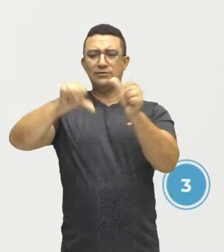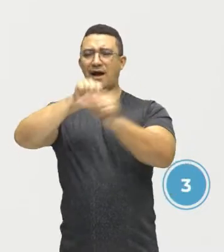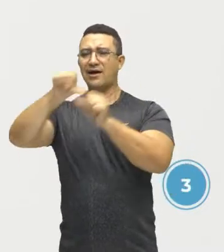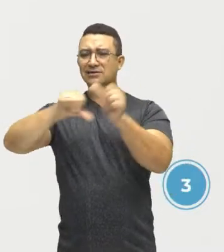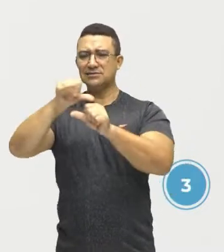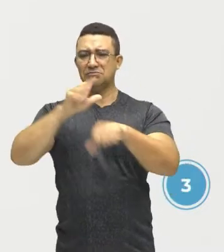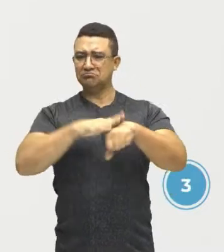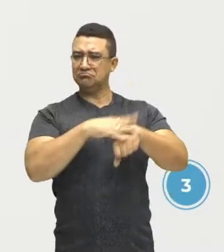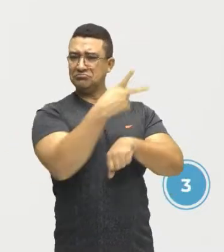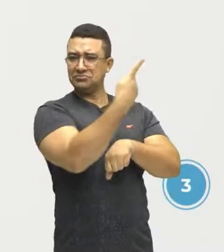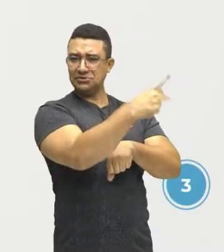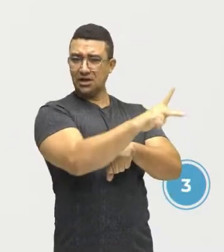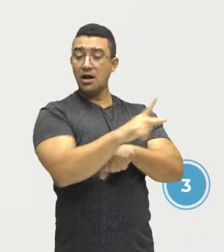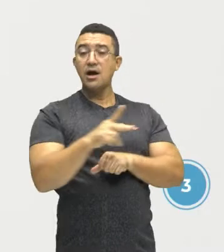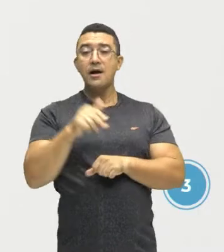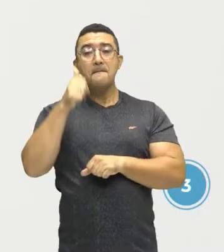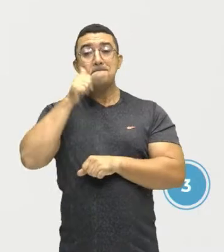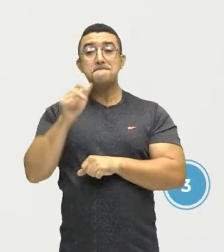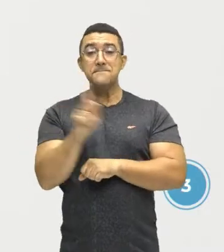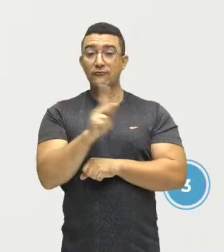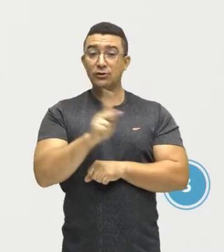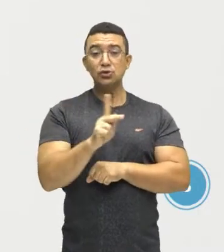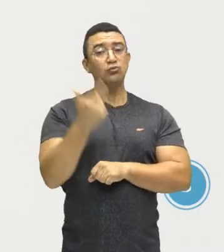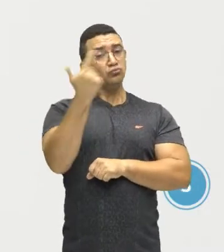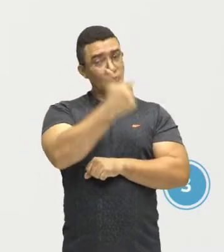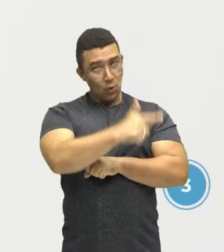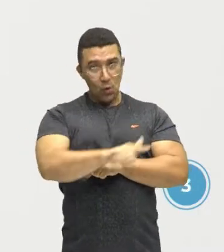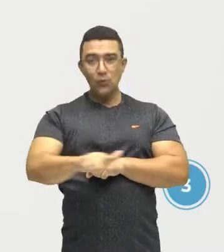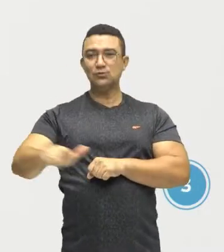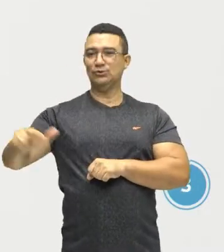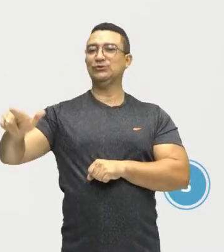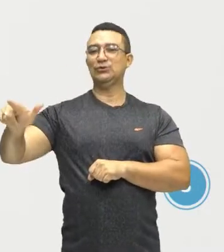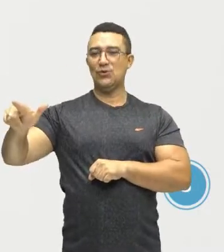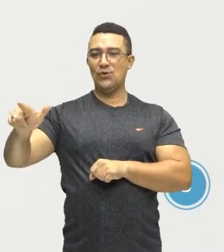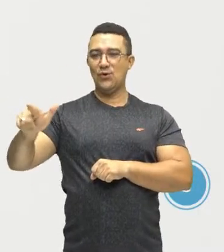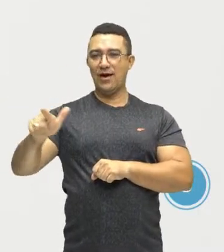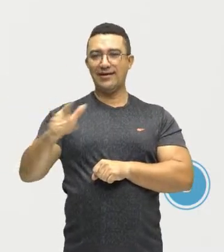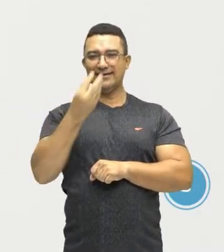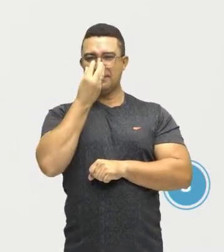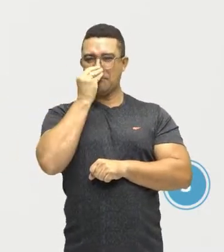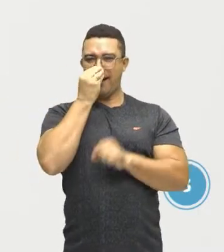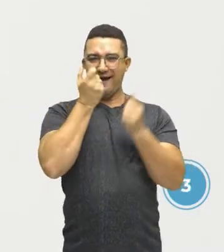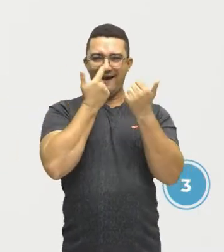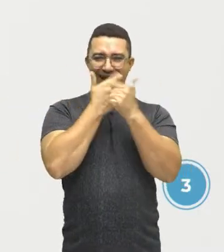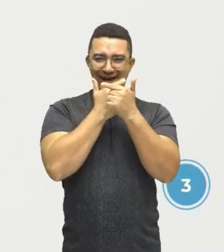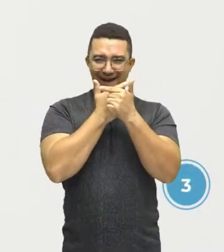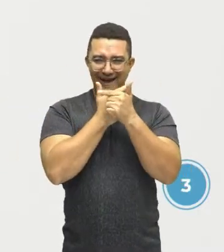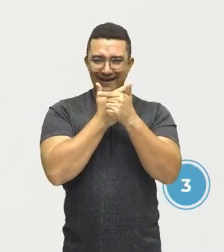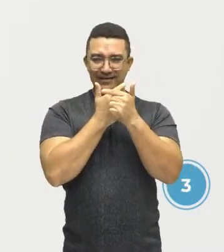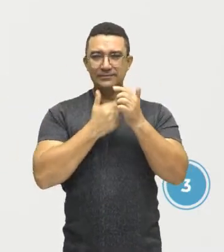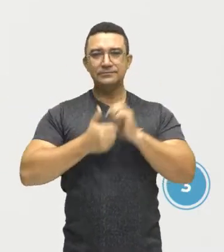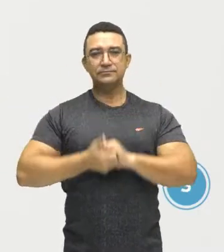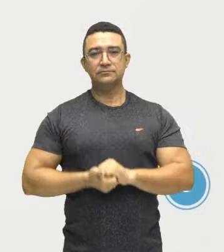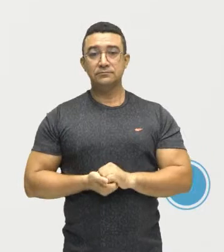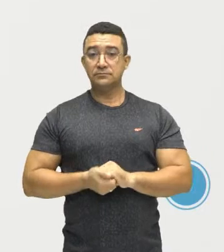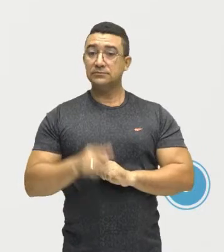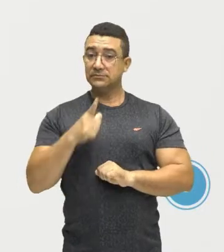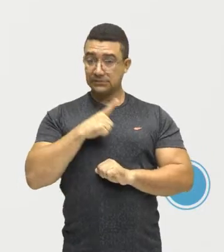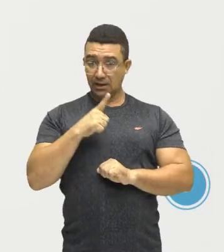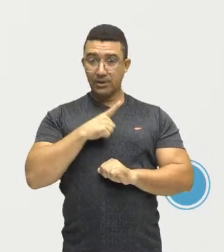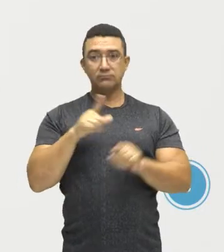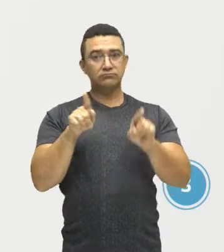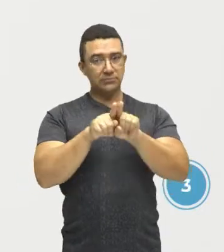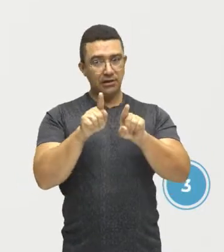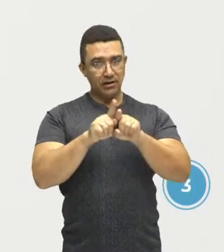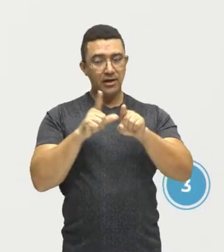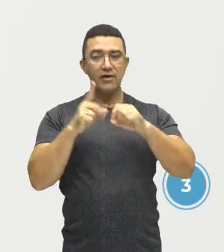Olha só, a professora continua divertida. Então, temos aqui o verbo de ligação ligando a